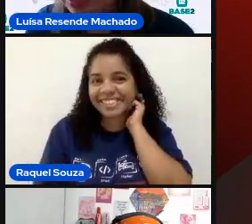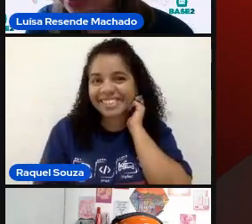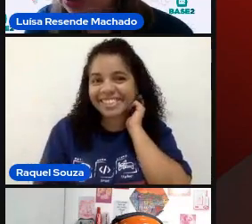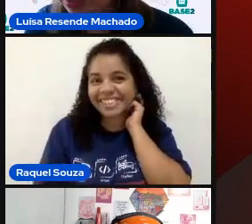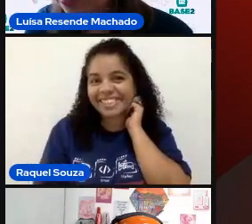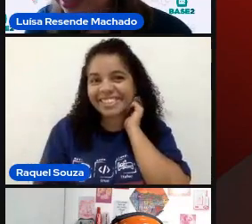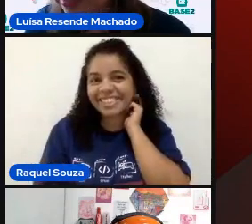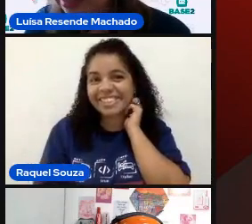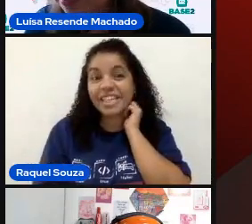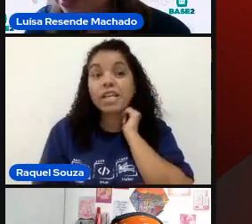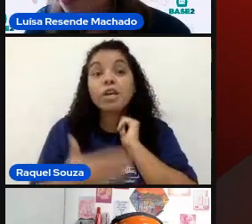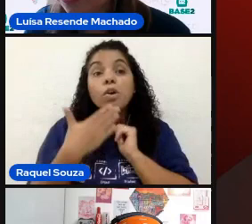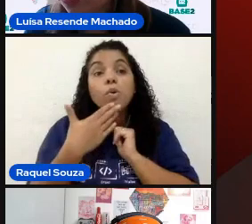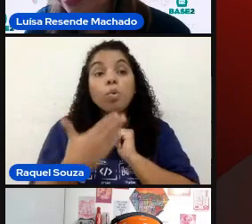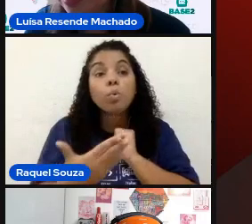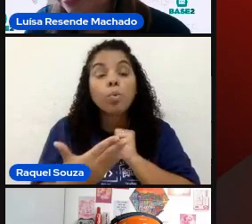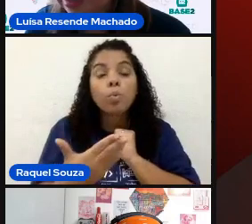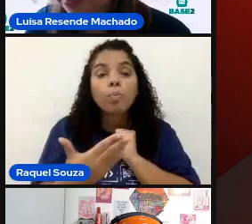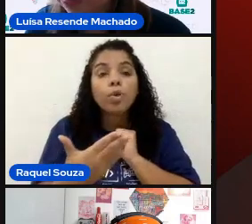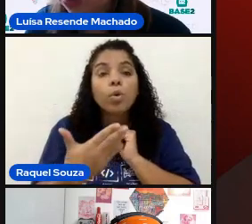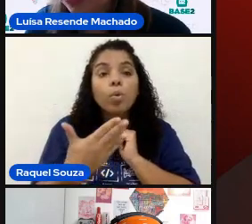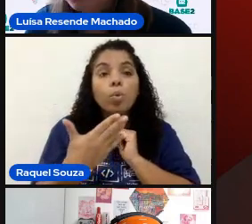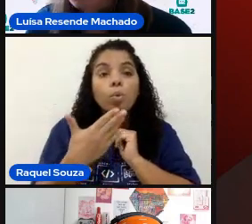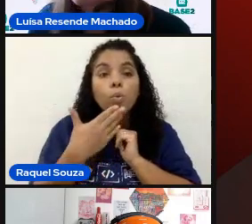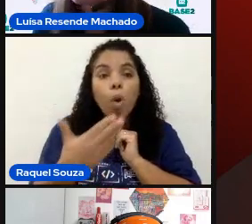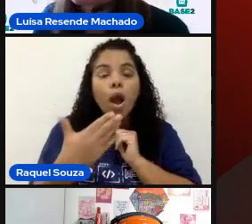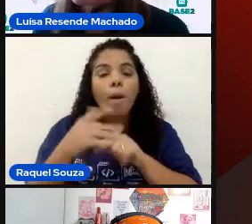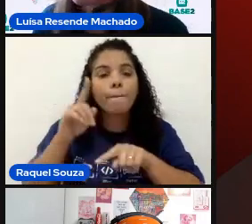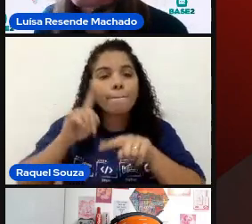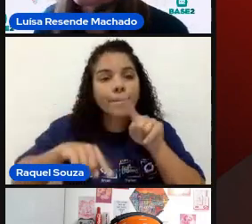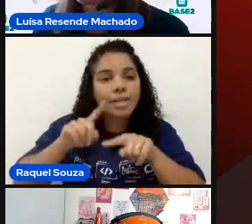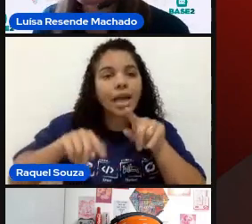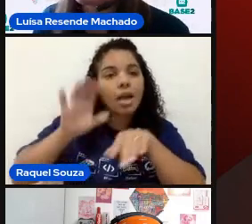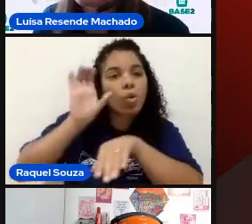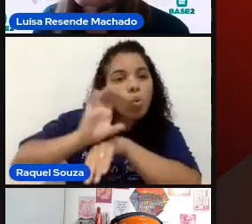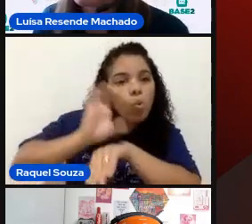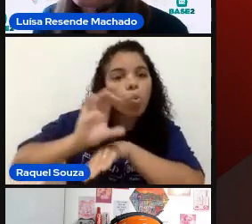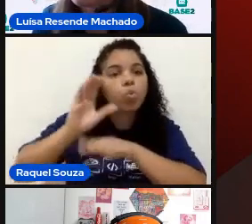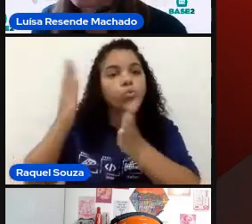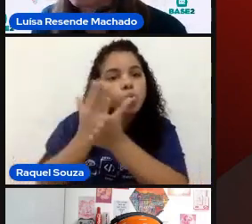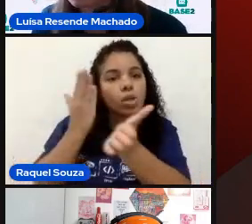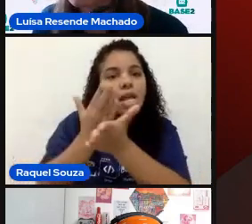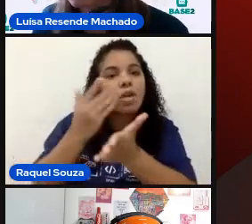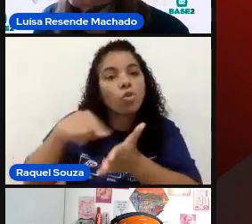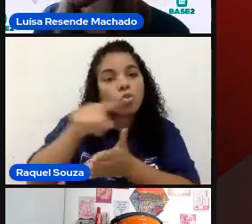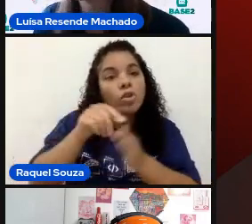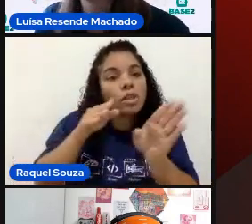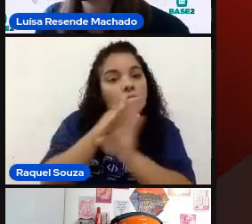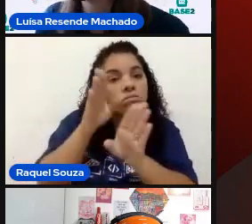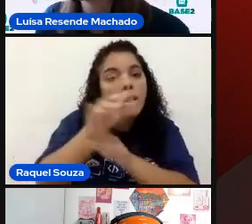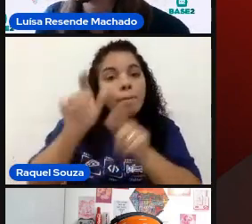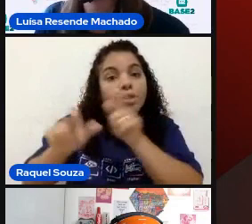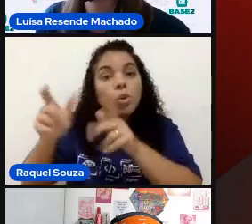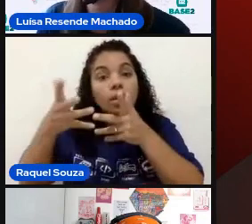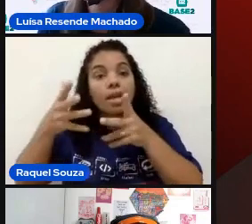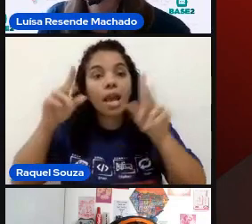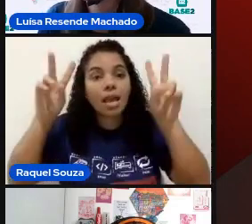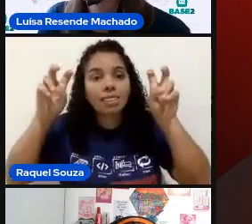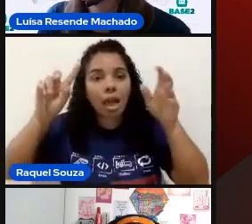Primeira, quais matérias, cursos ou livros que você recomenda para quem quer conhecer e se aprofundar nesse tema?